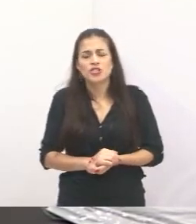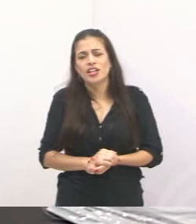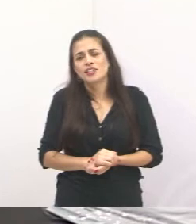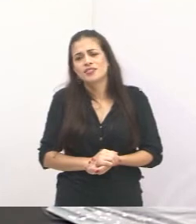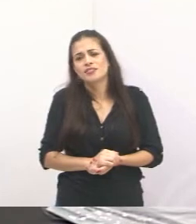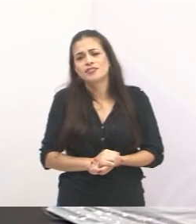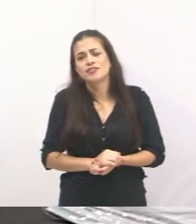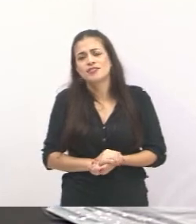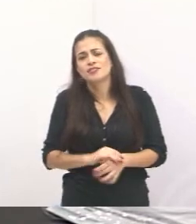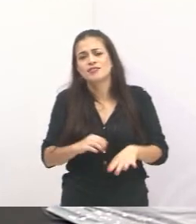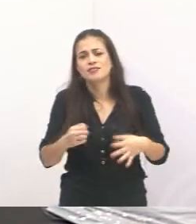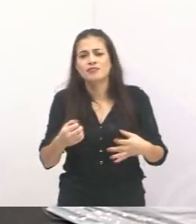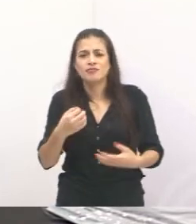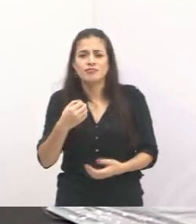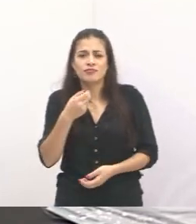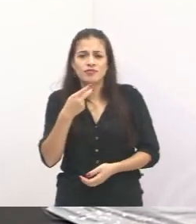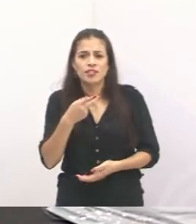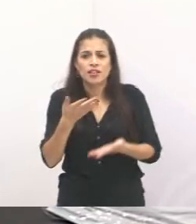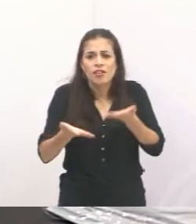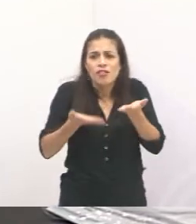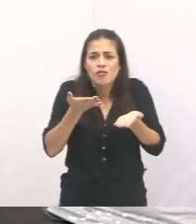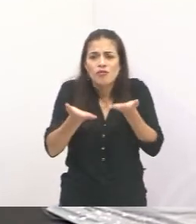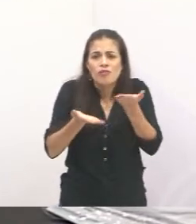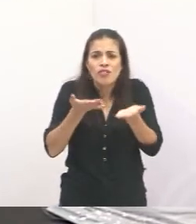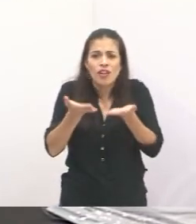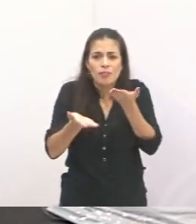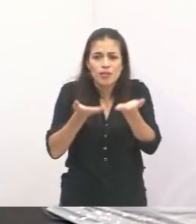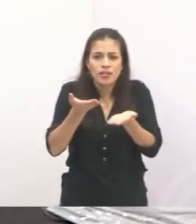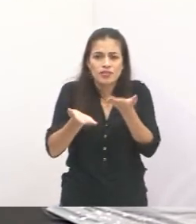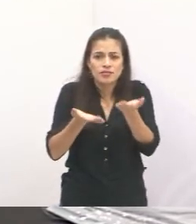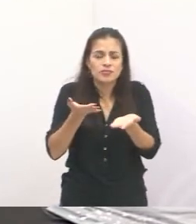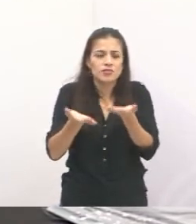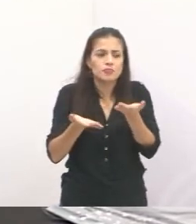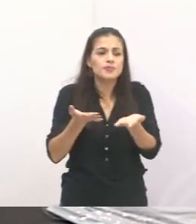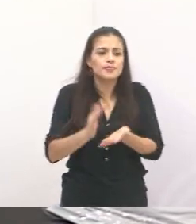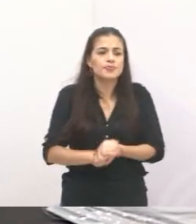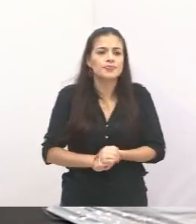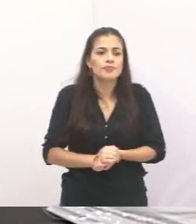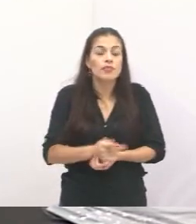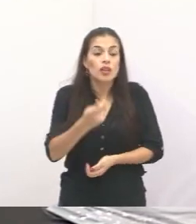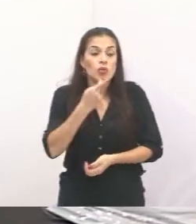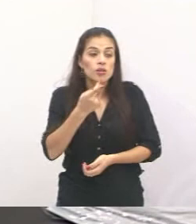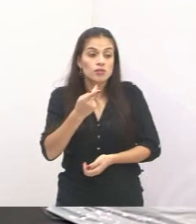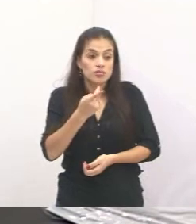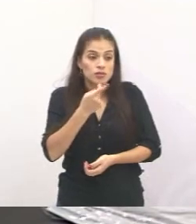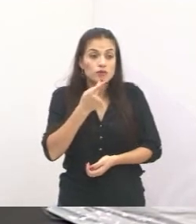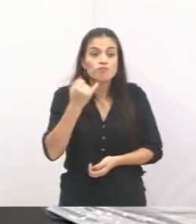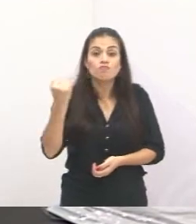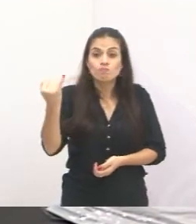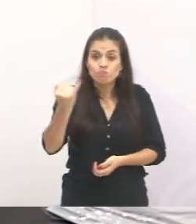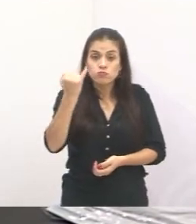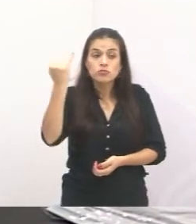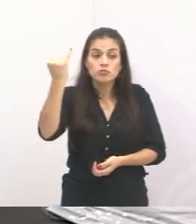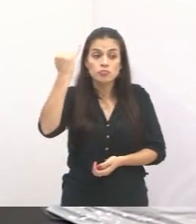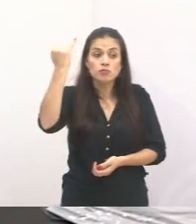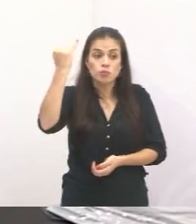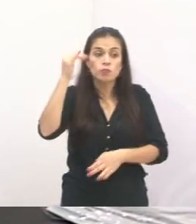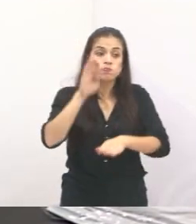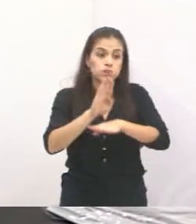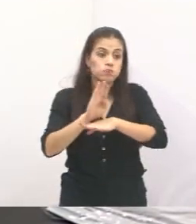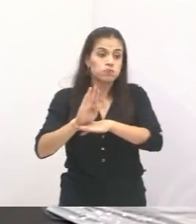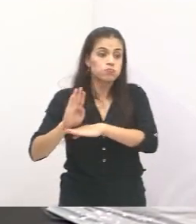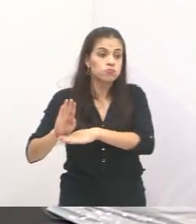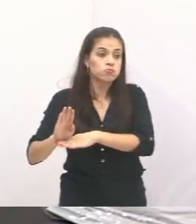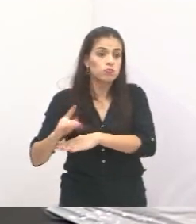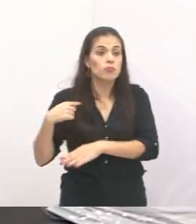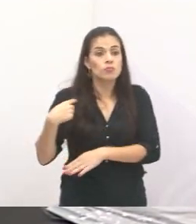está apto tecnicamente para fazer uma análise, e o Hernani foi primordial, foi a ajuda dele para que a gente pudesse